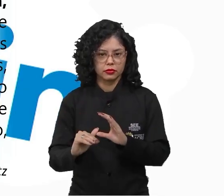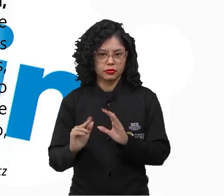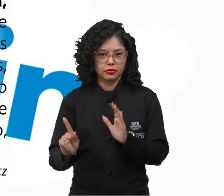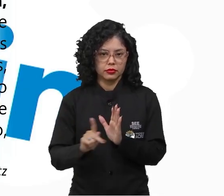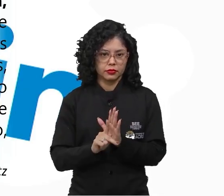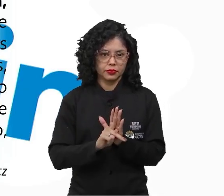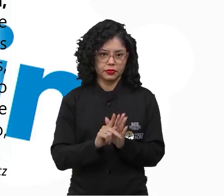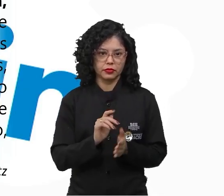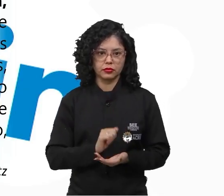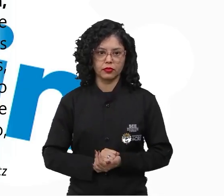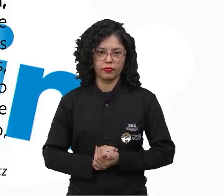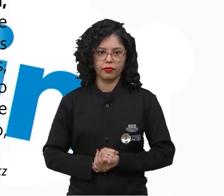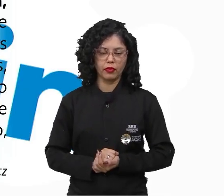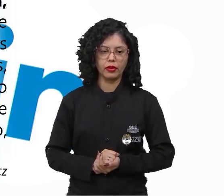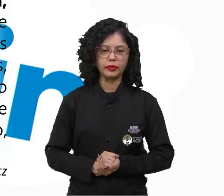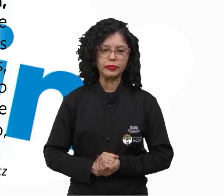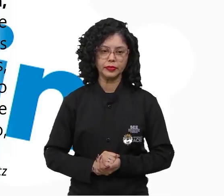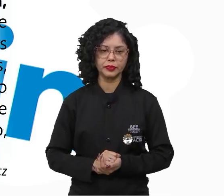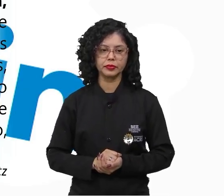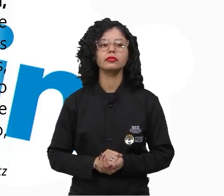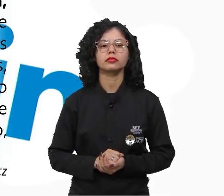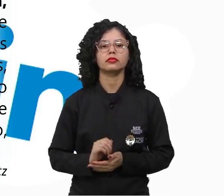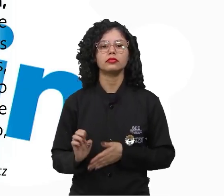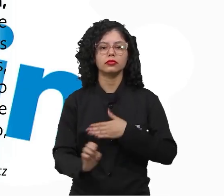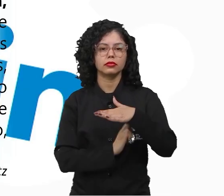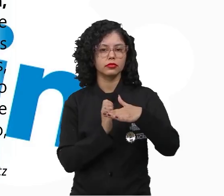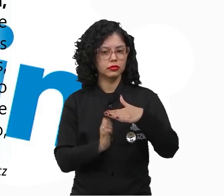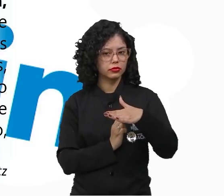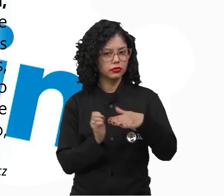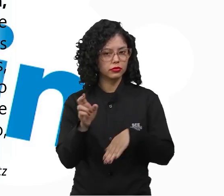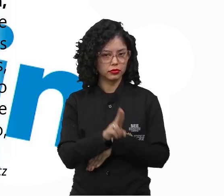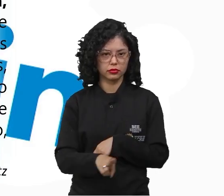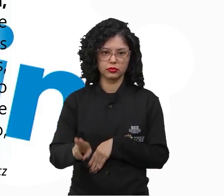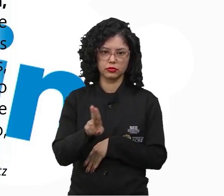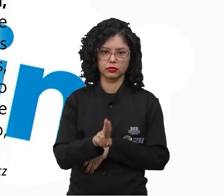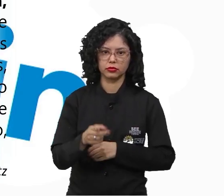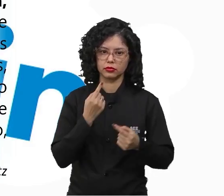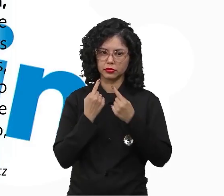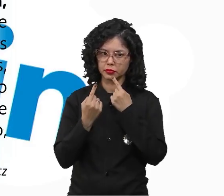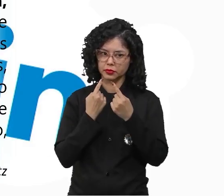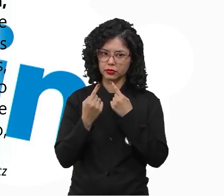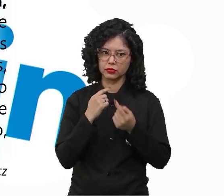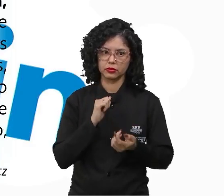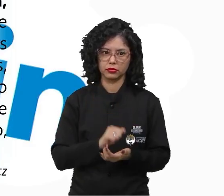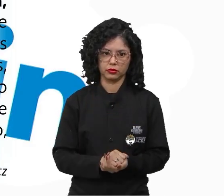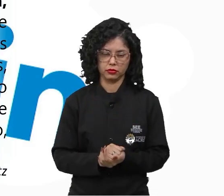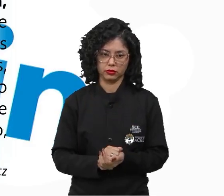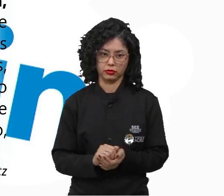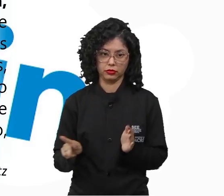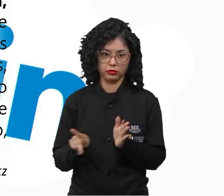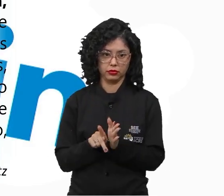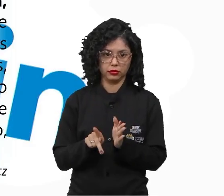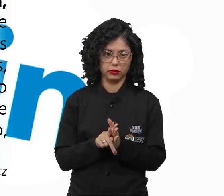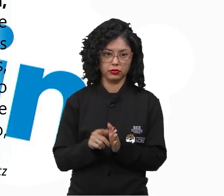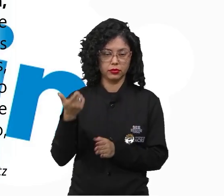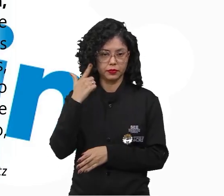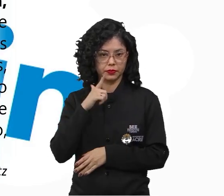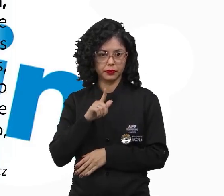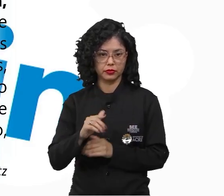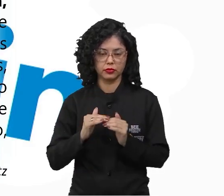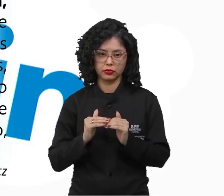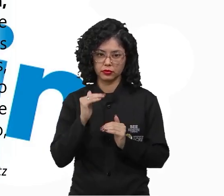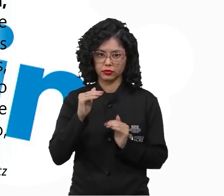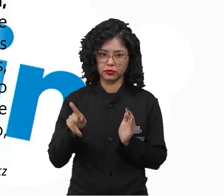tá? Então, muitas empresas, elas utilizam dessa estratégia de comunicação pela capacidade de alcançar